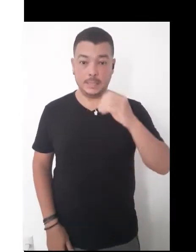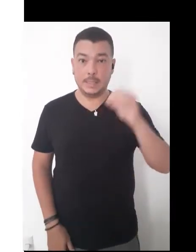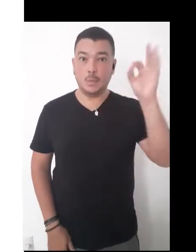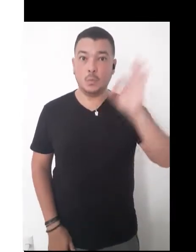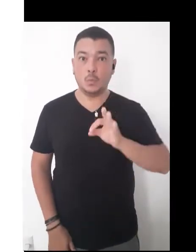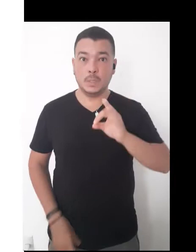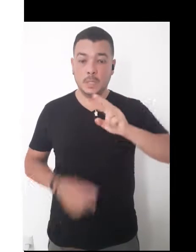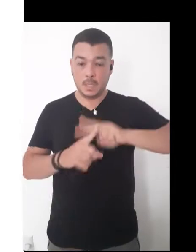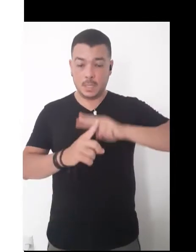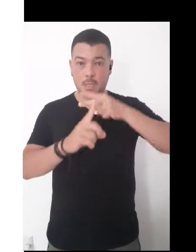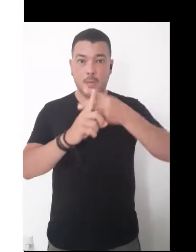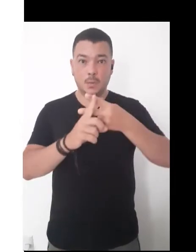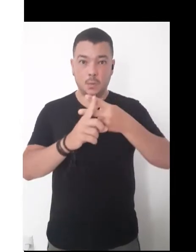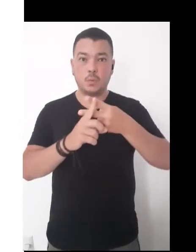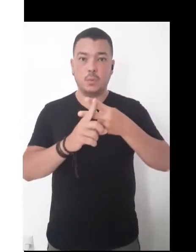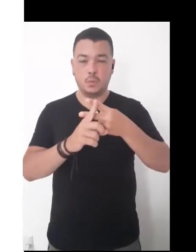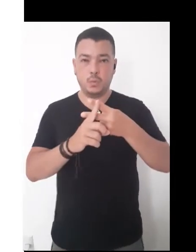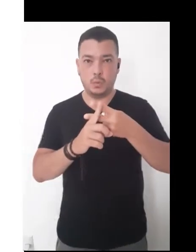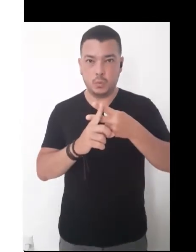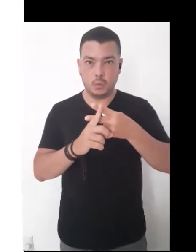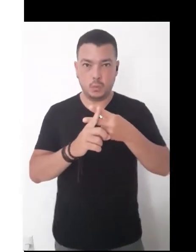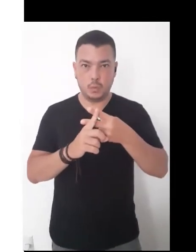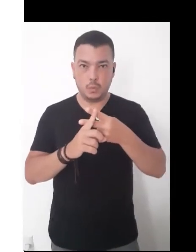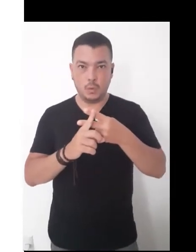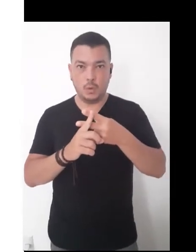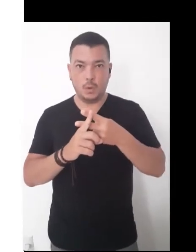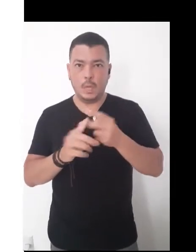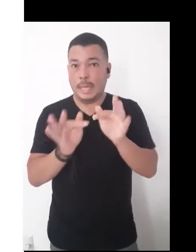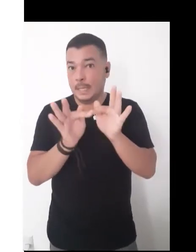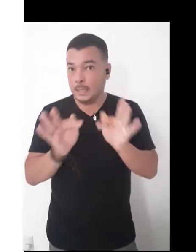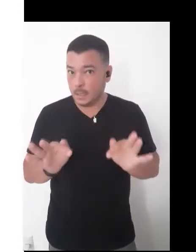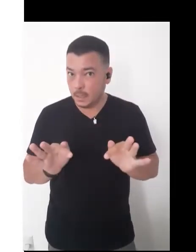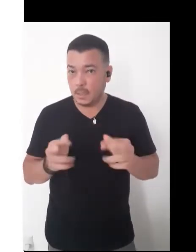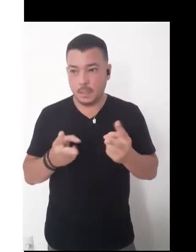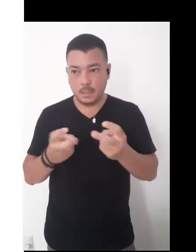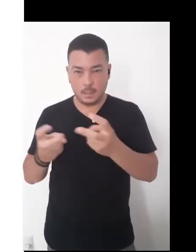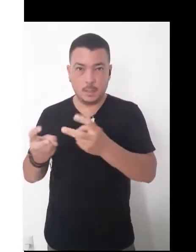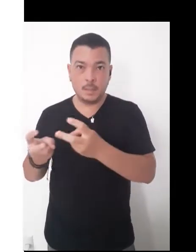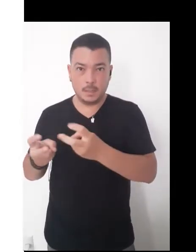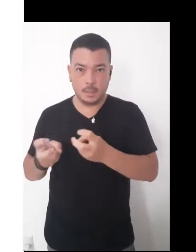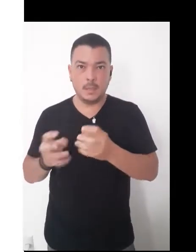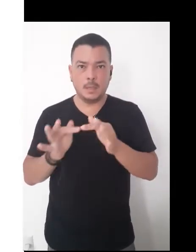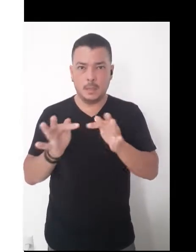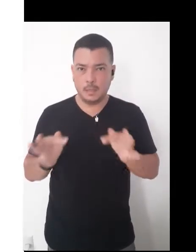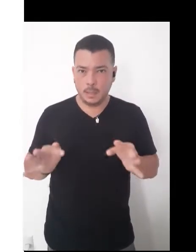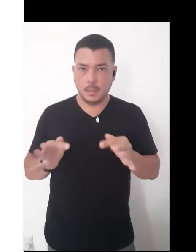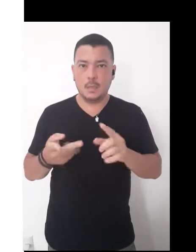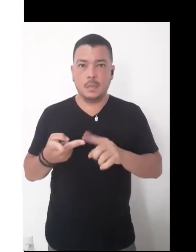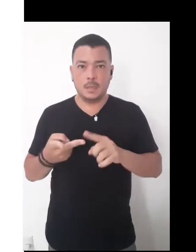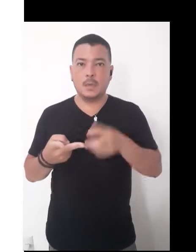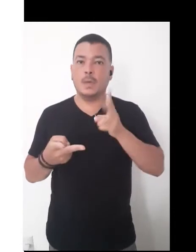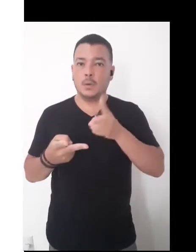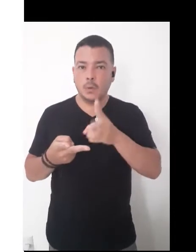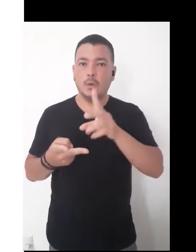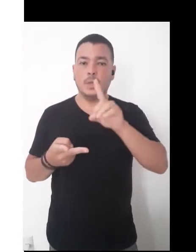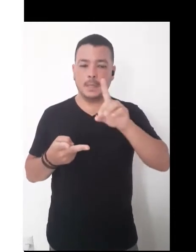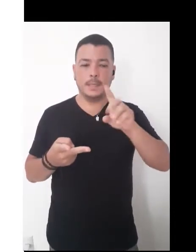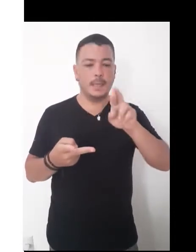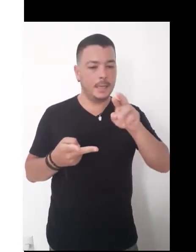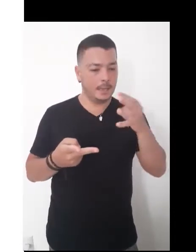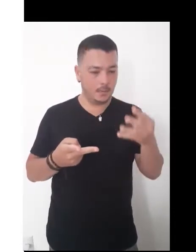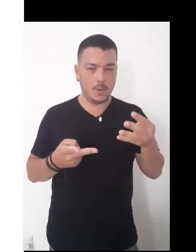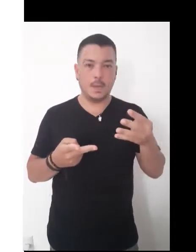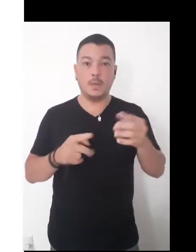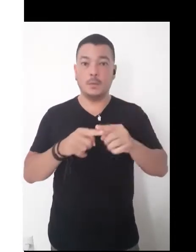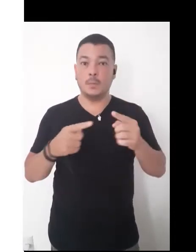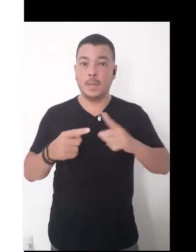né? Isso nas versões simples que a gente tem da DDR4. A gente ainda continua na DDR4, só que a